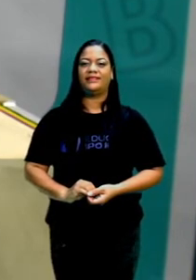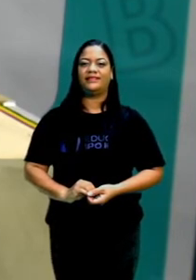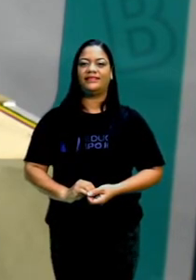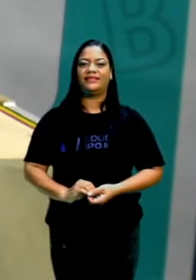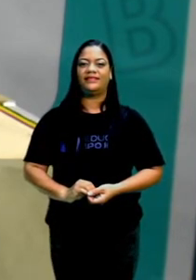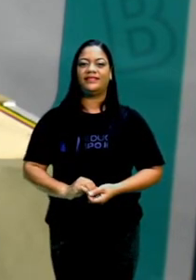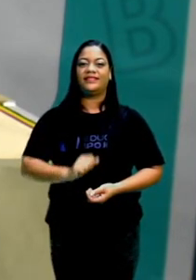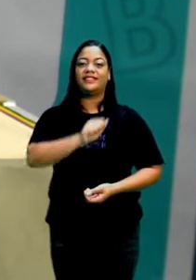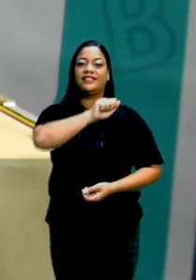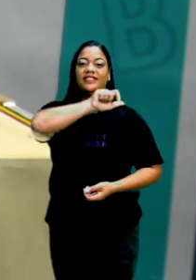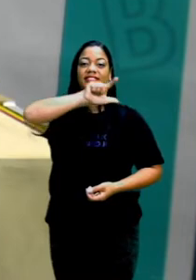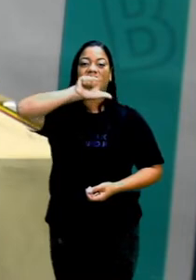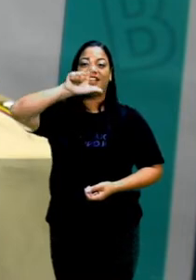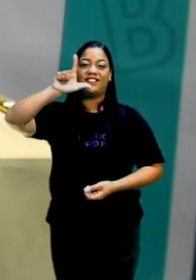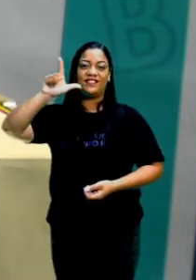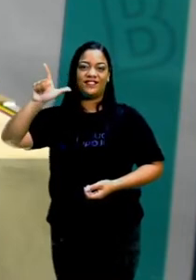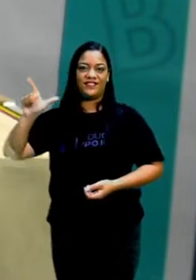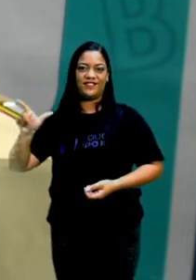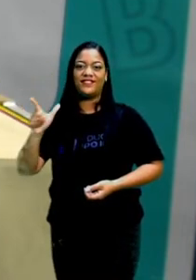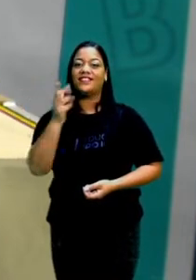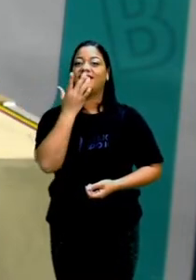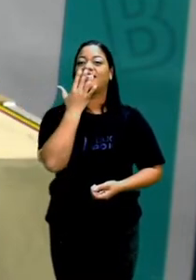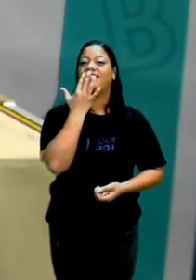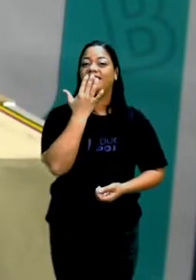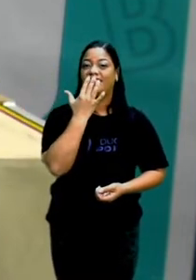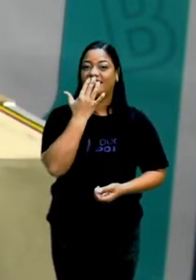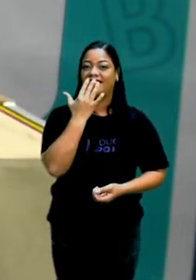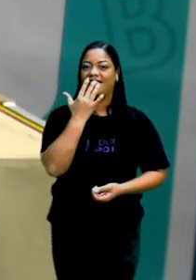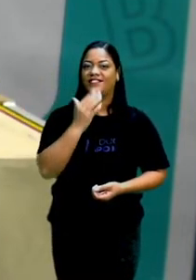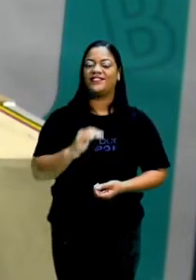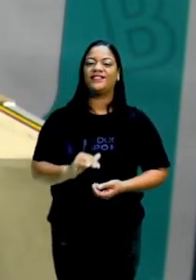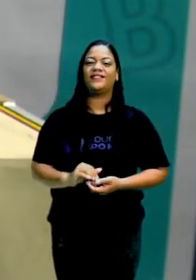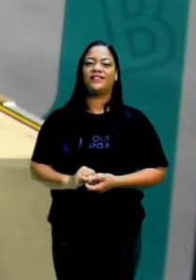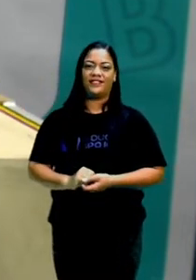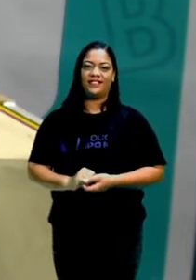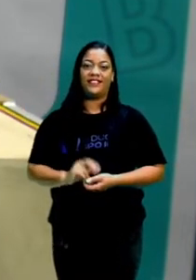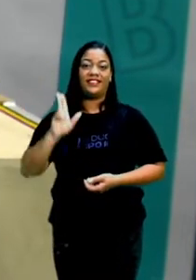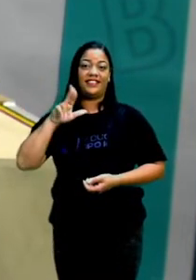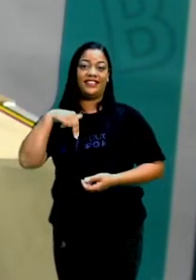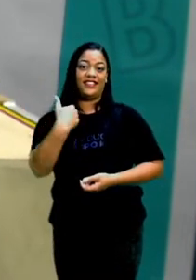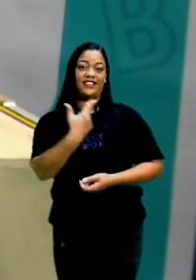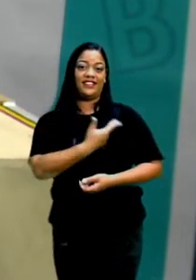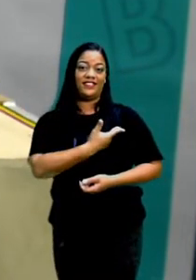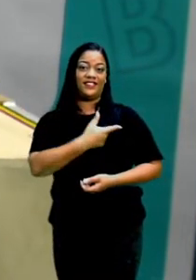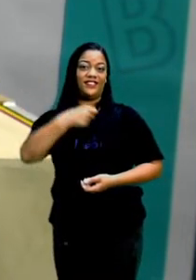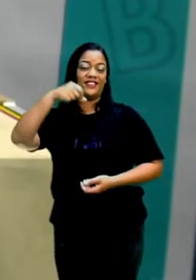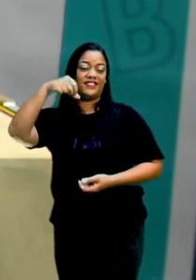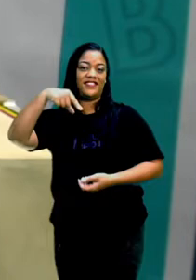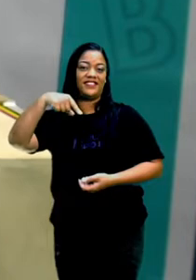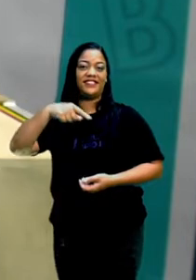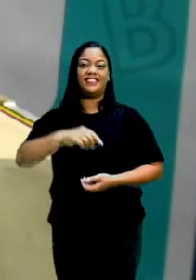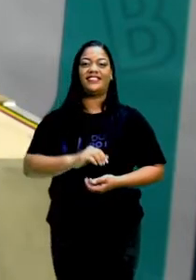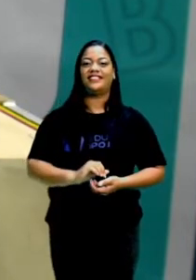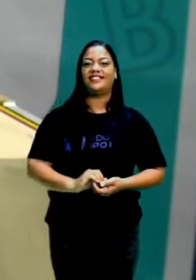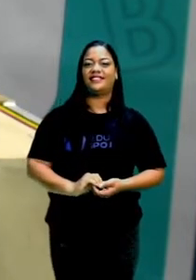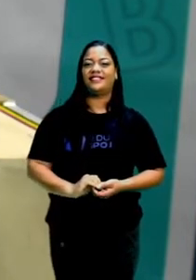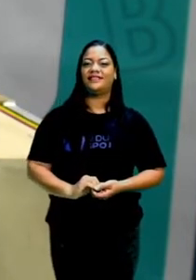De azul, que é a cozinha da nossa gotinha.